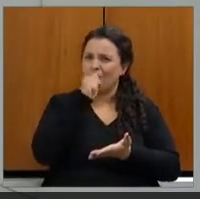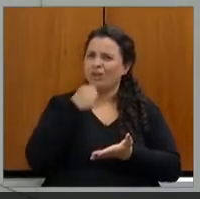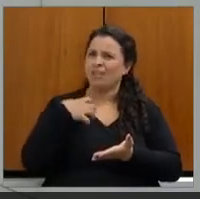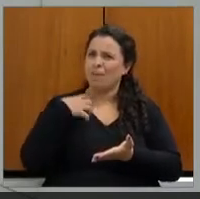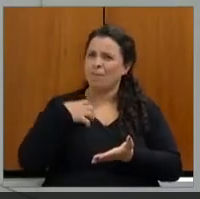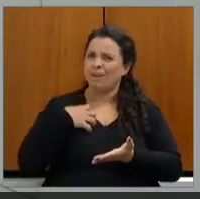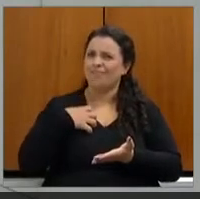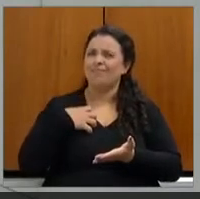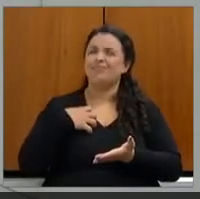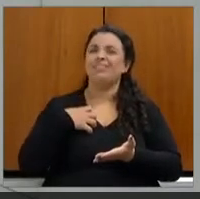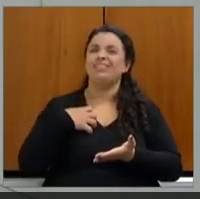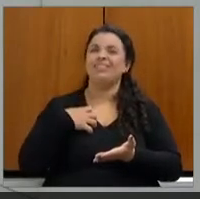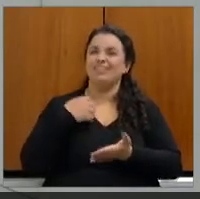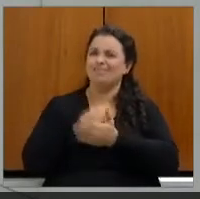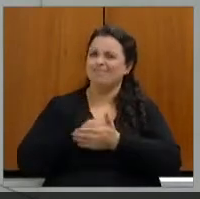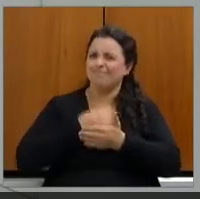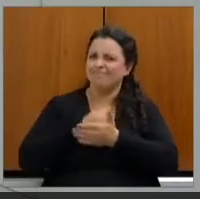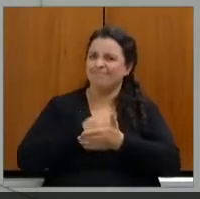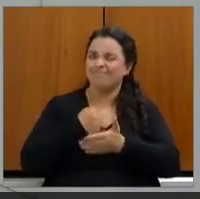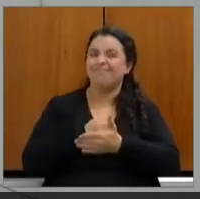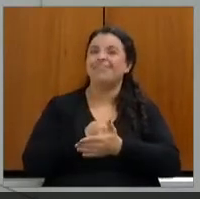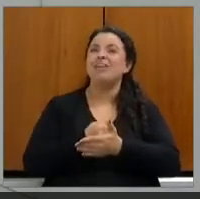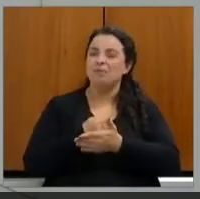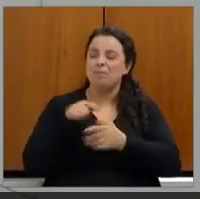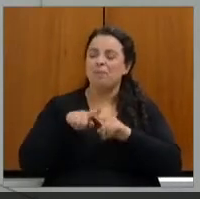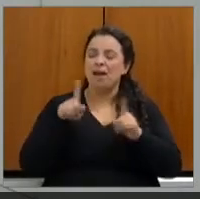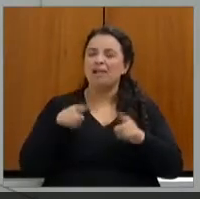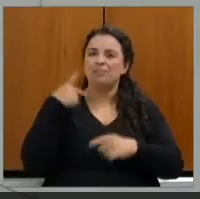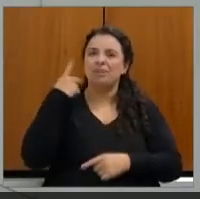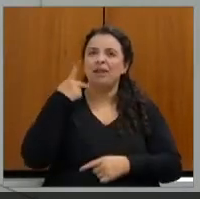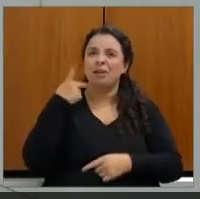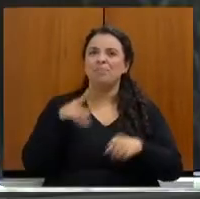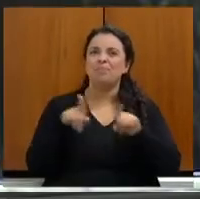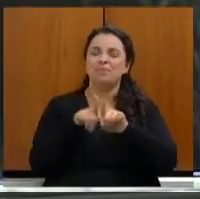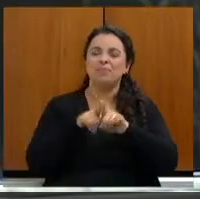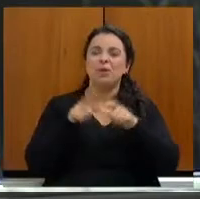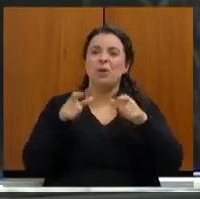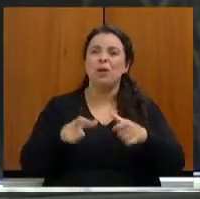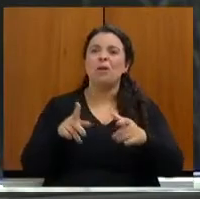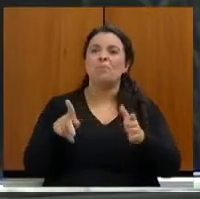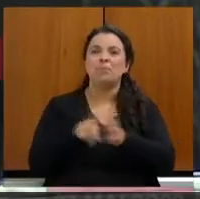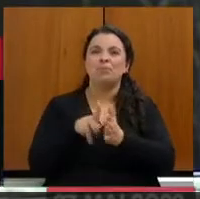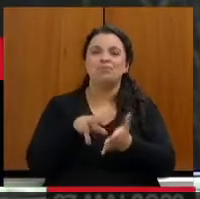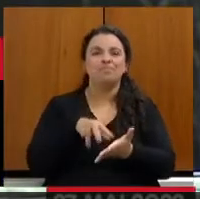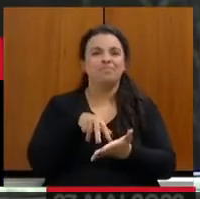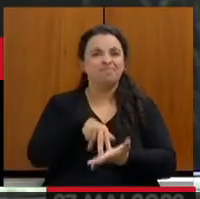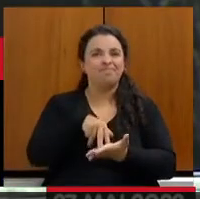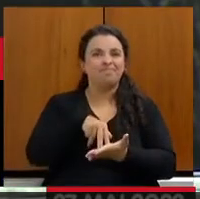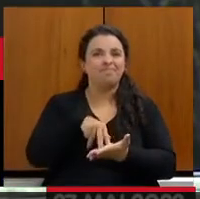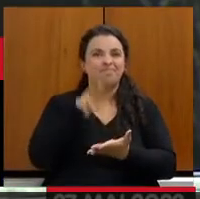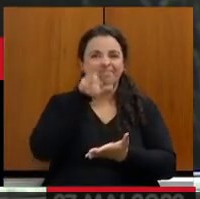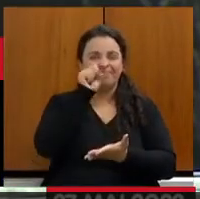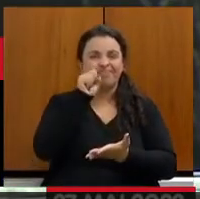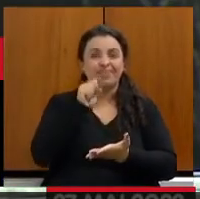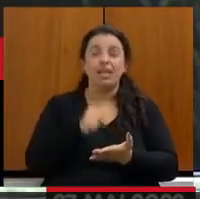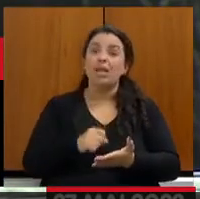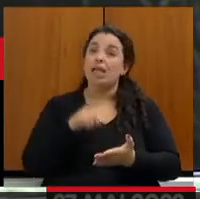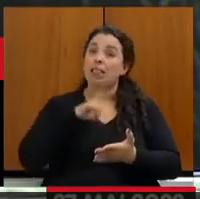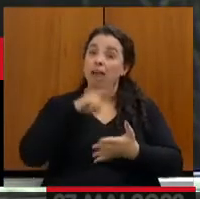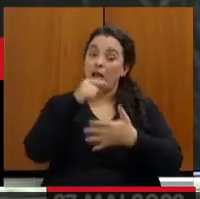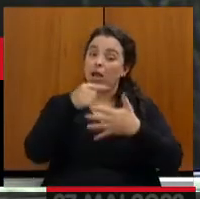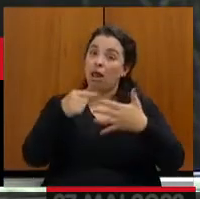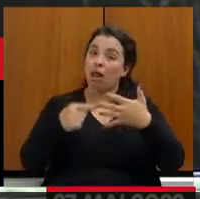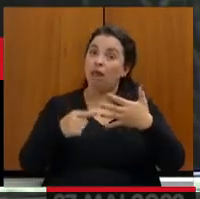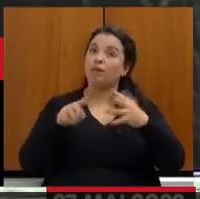é lugar de resistência acho que tem algumas coisas ções que são fundamentais uma